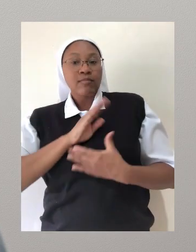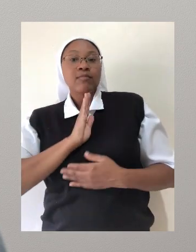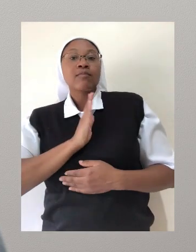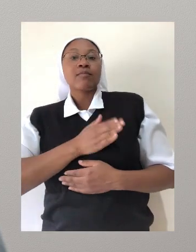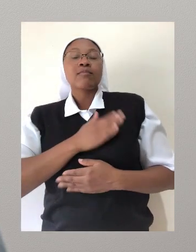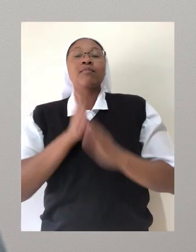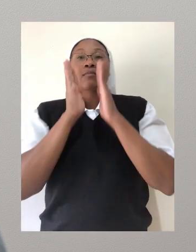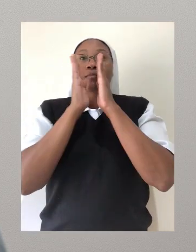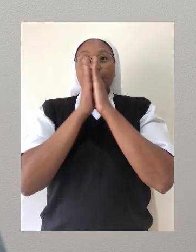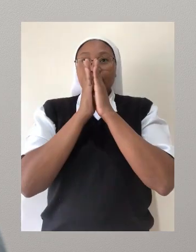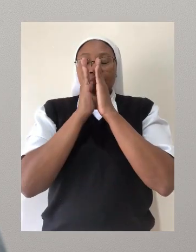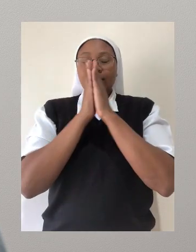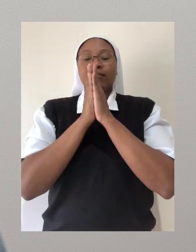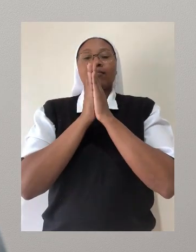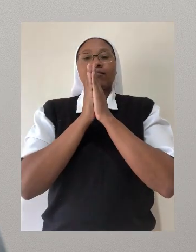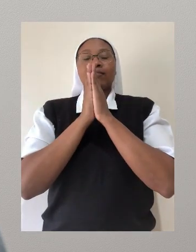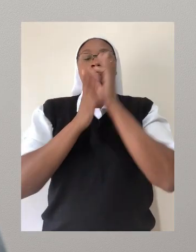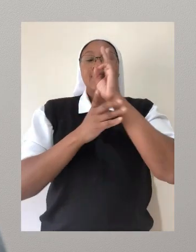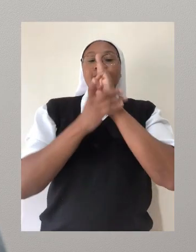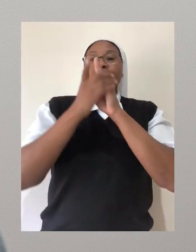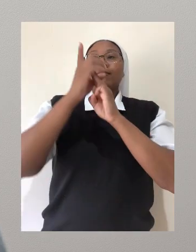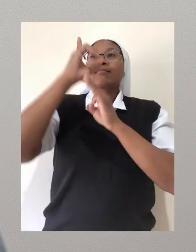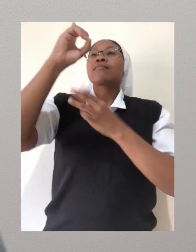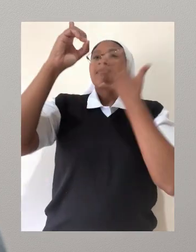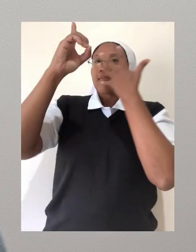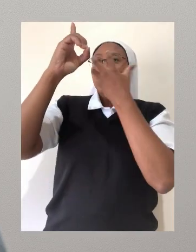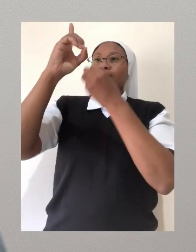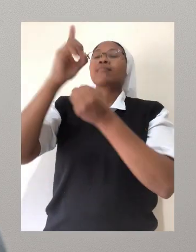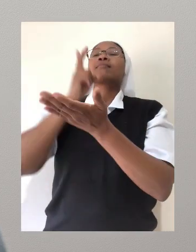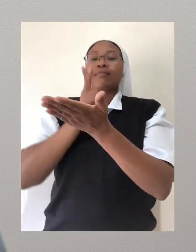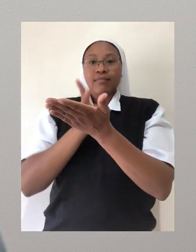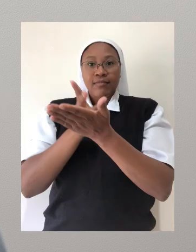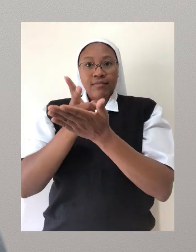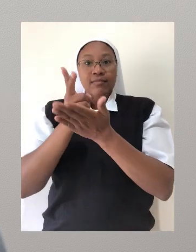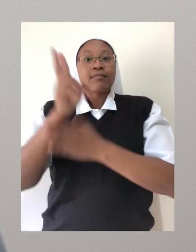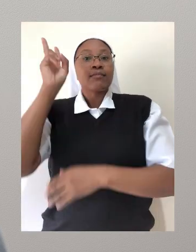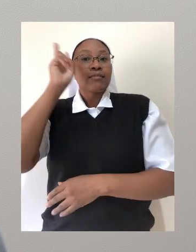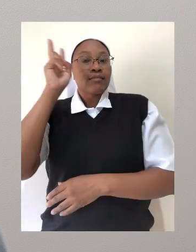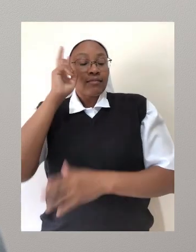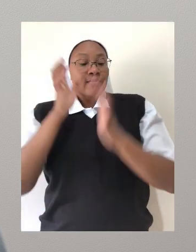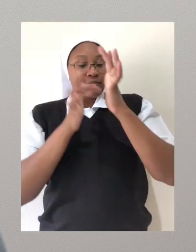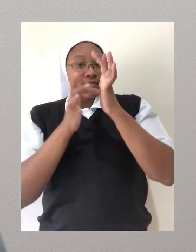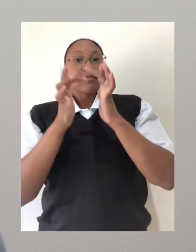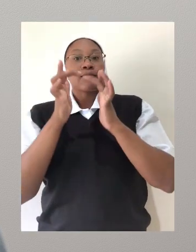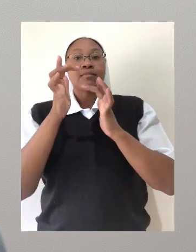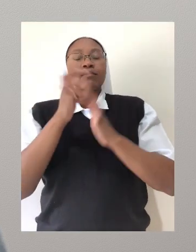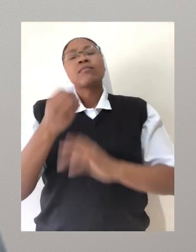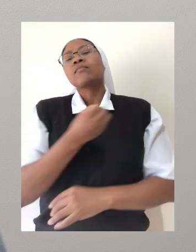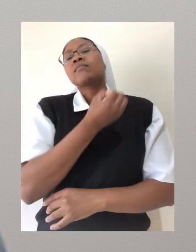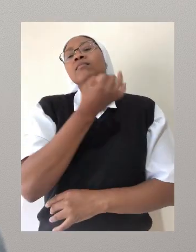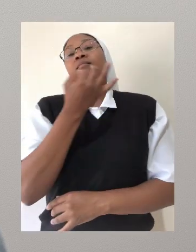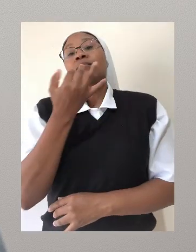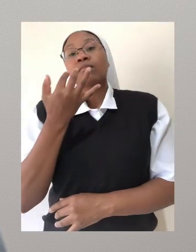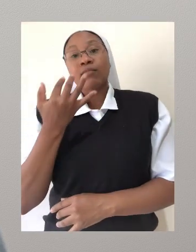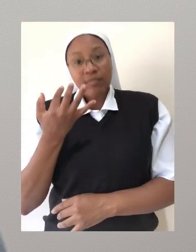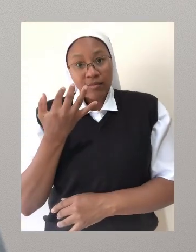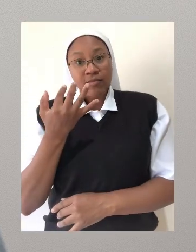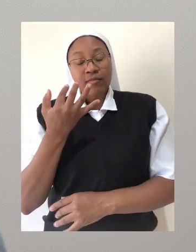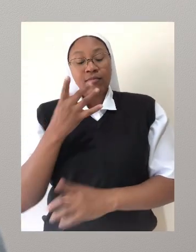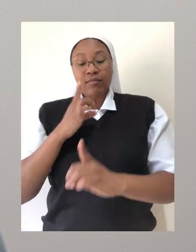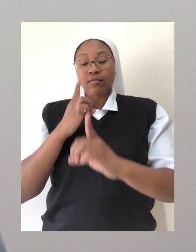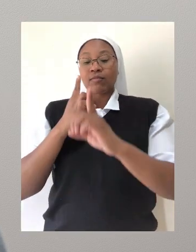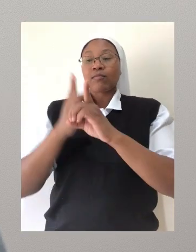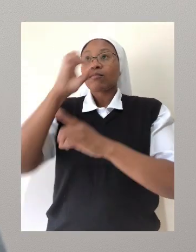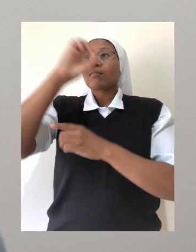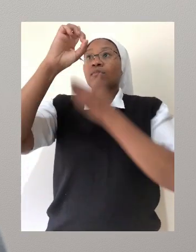nosso interior. E rezamos a ela. A Trindade nos ouve sempre. Lembramos de Jesus Cristo. Quantas